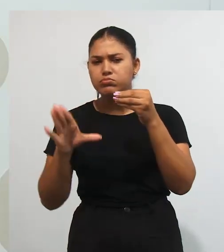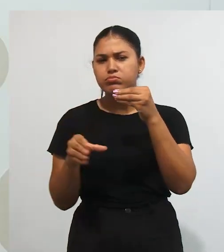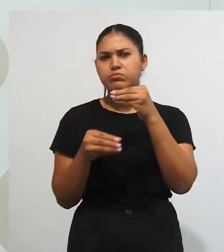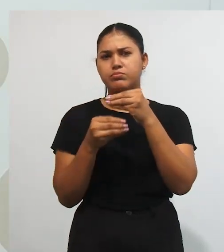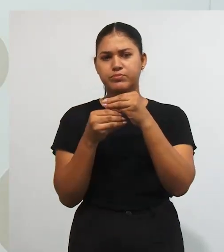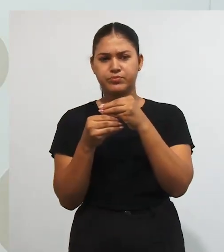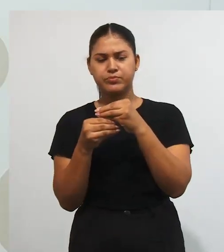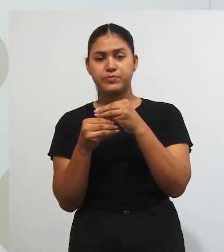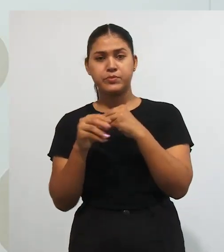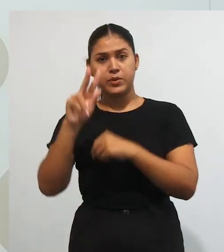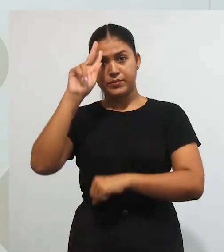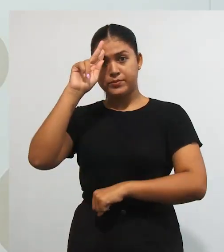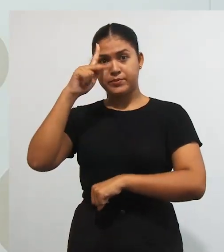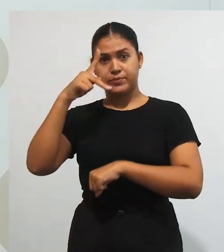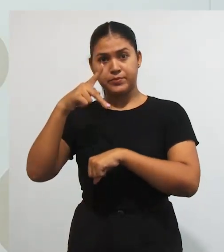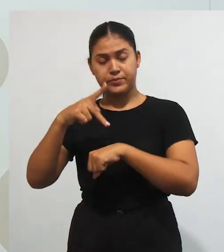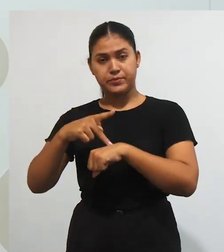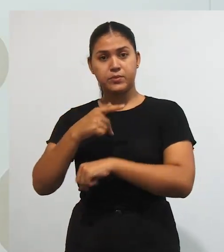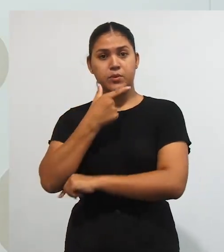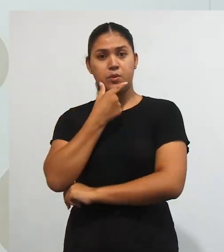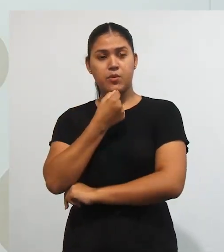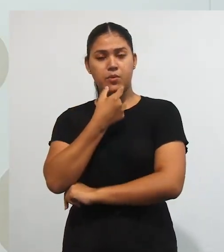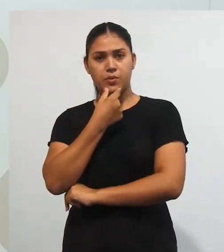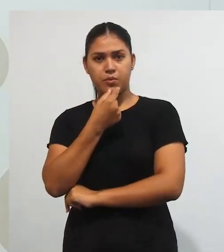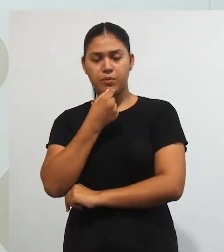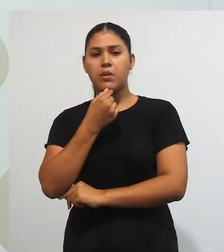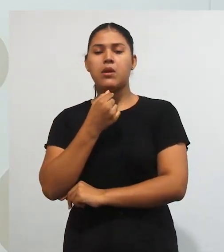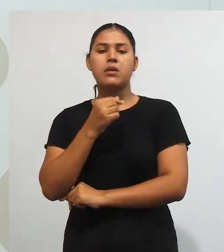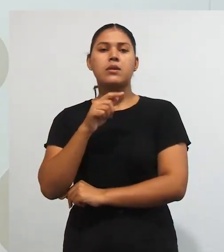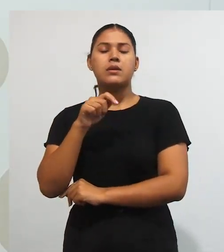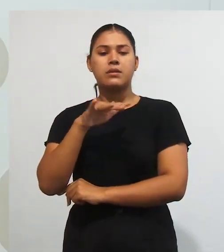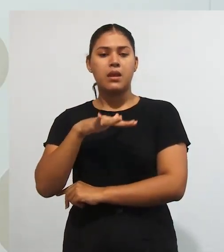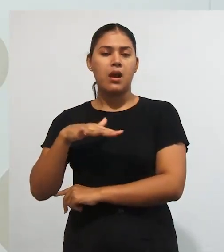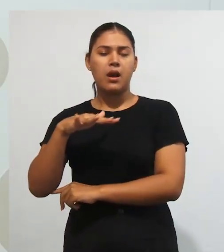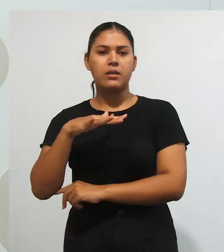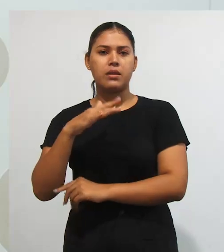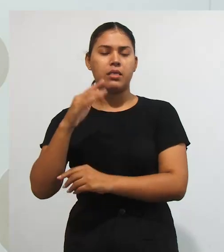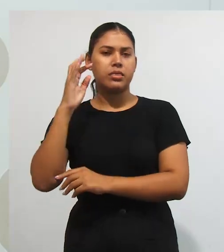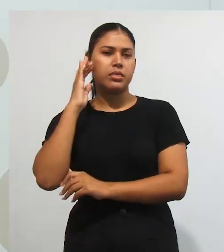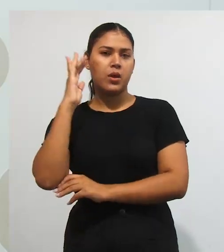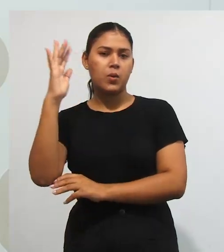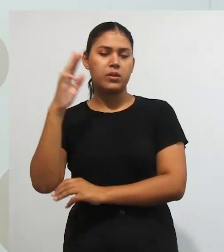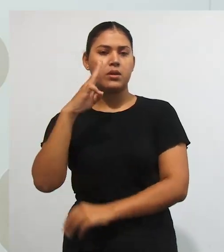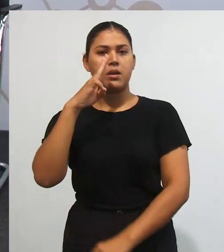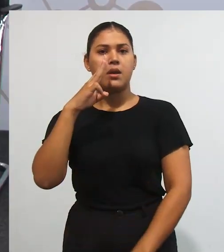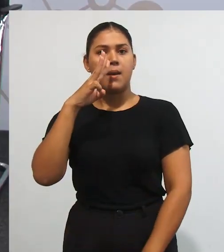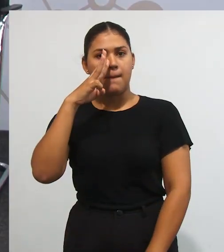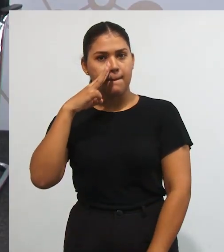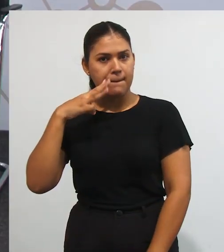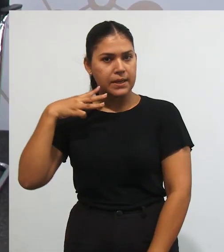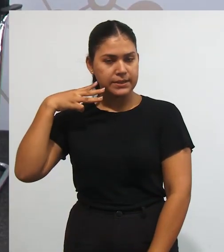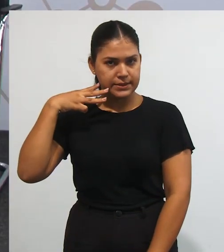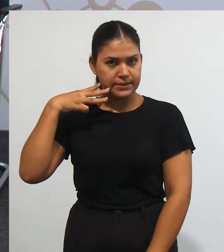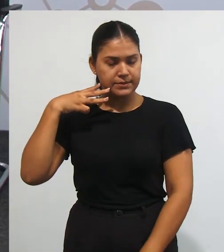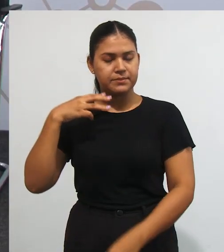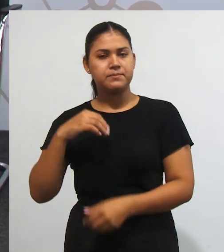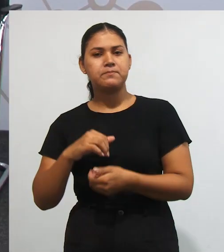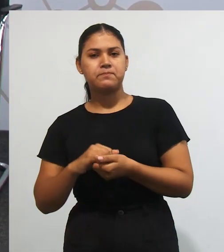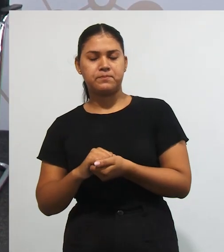complementasse. O Voloshinov, autor, né, do Marxismo e Filosofia da Linguagem, que é nosso livro base para quem,